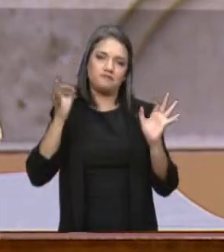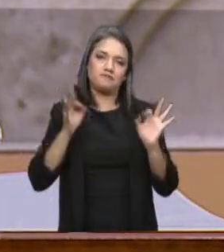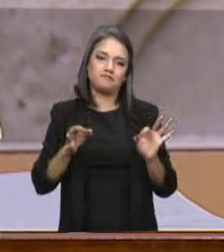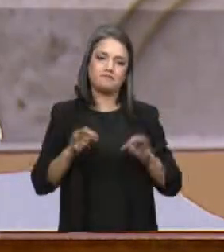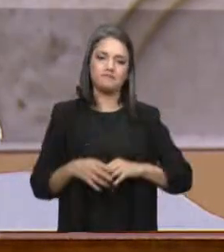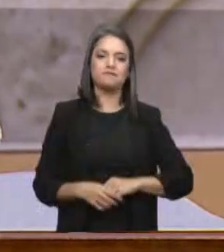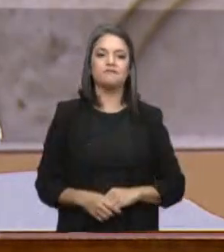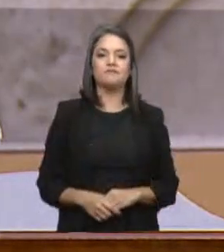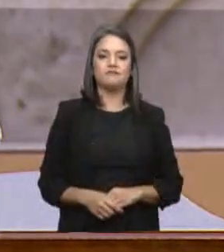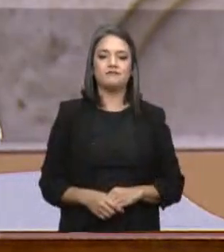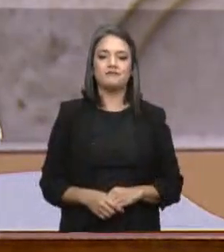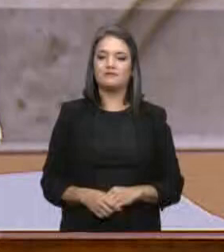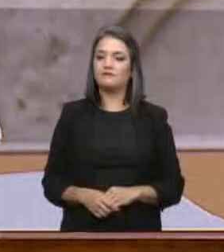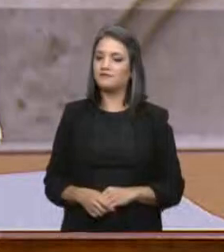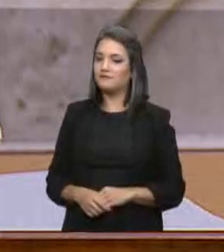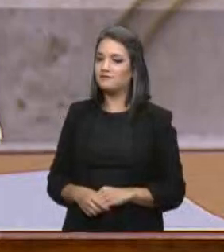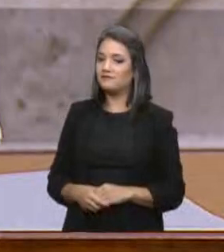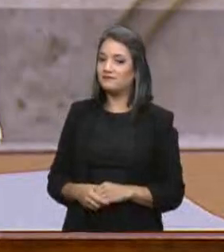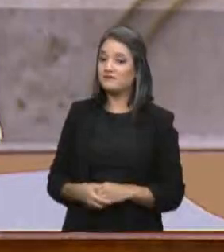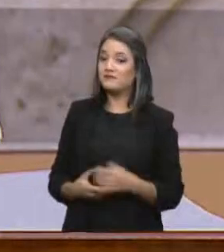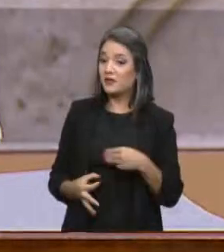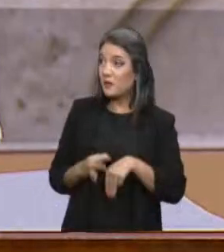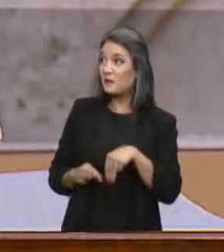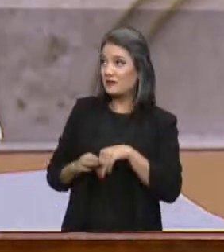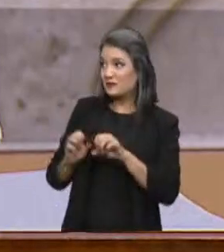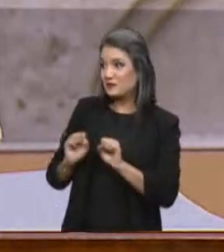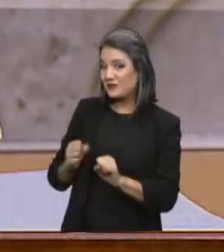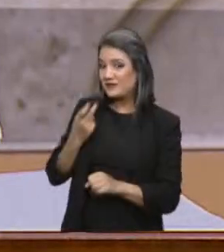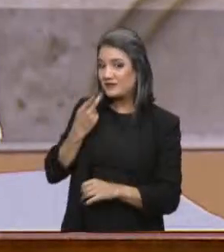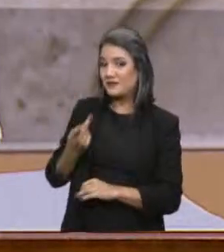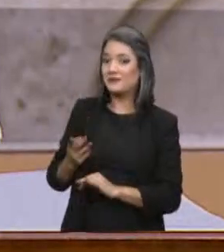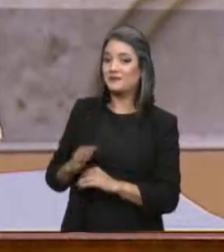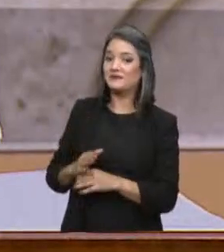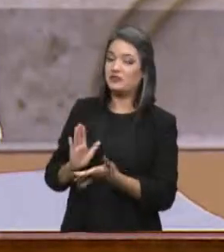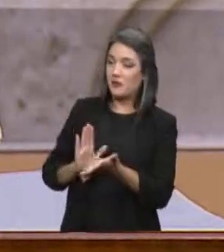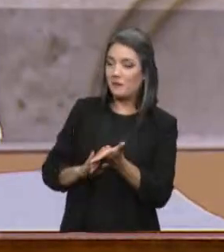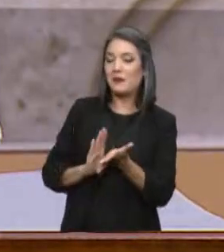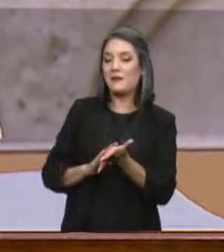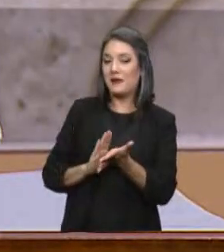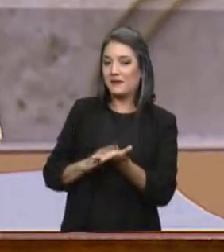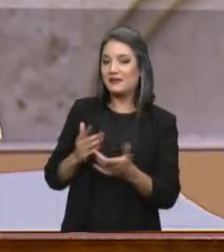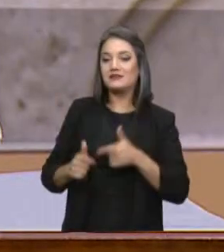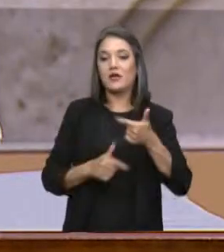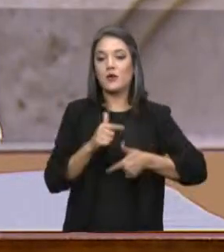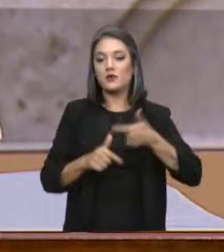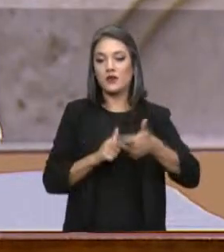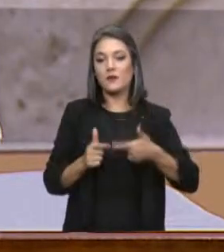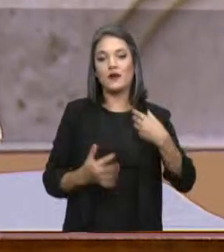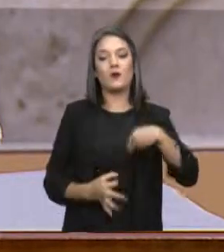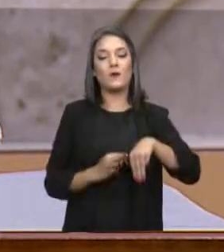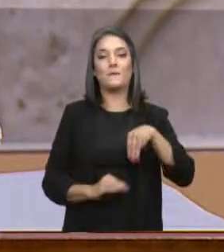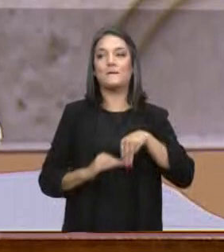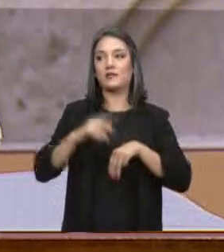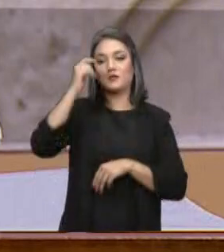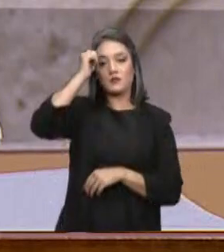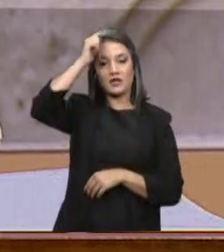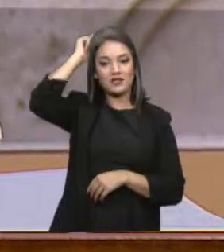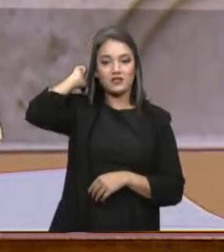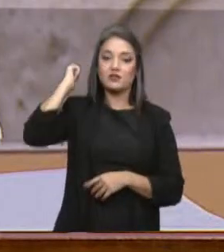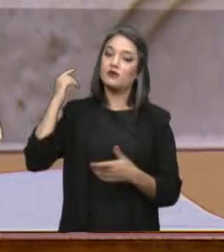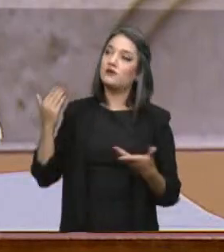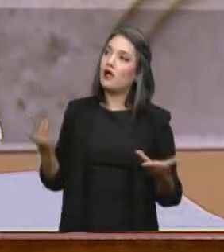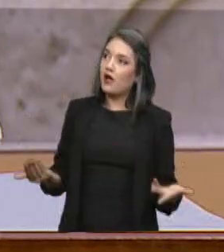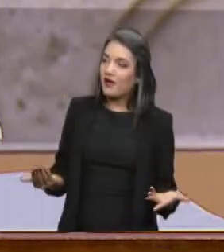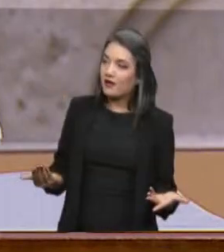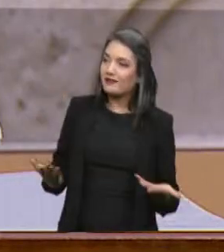Então pois não Ministro não não seria nessa linha parabenizar o trabalho do Ministro Alexandre que